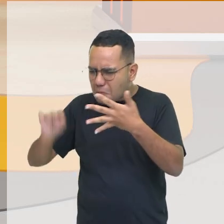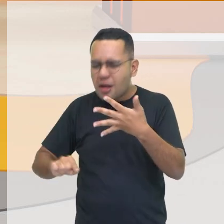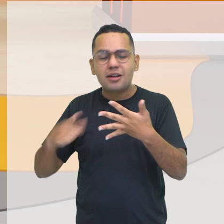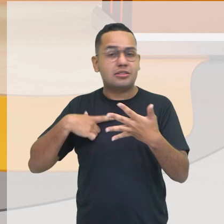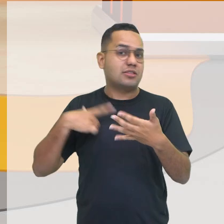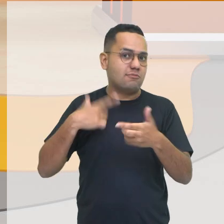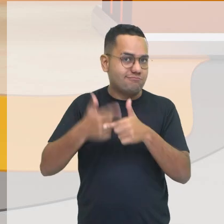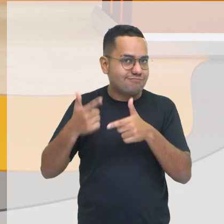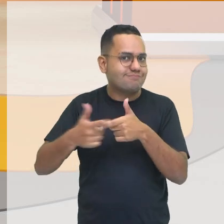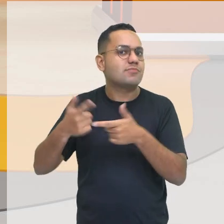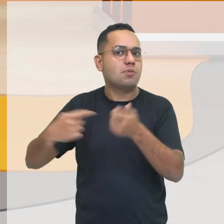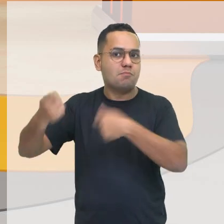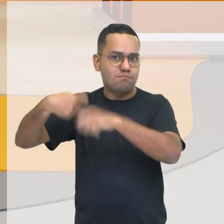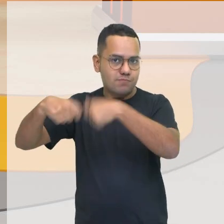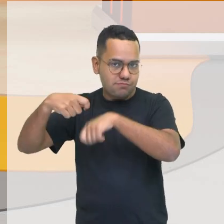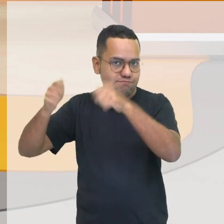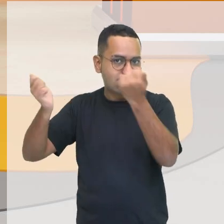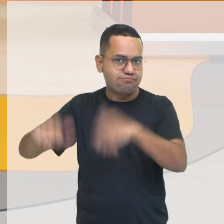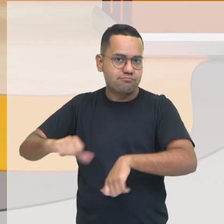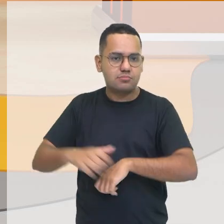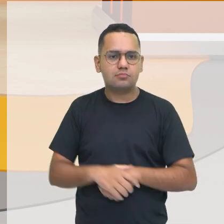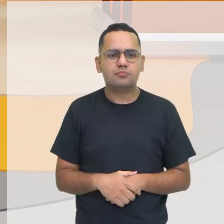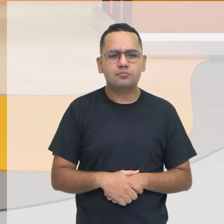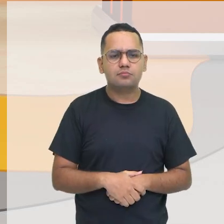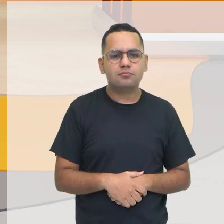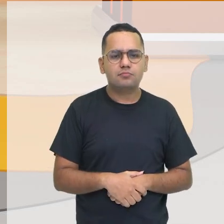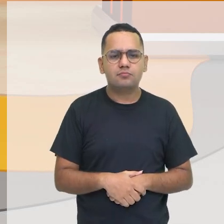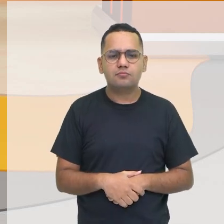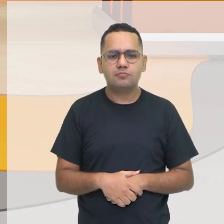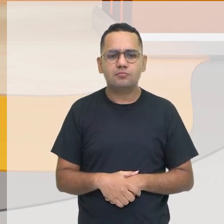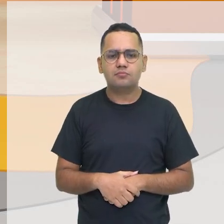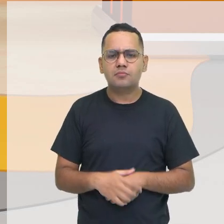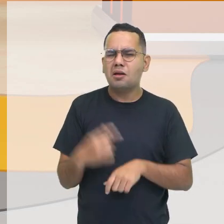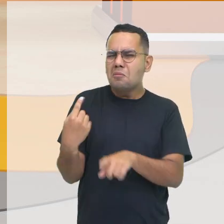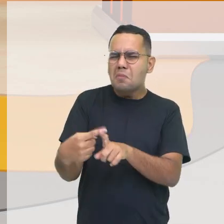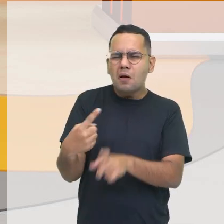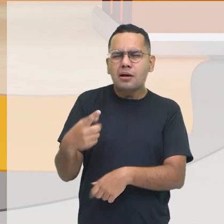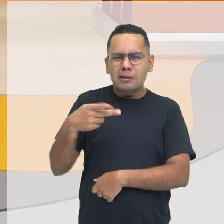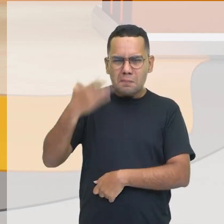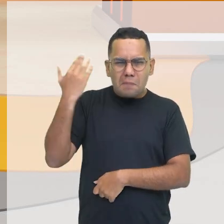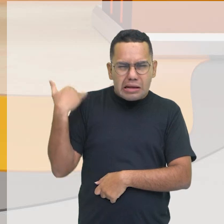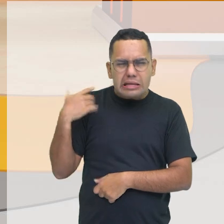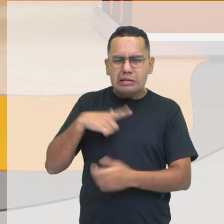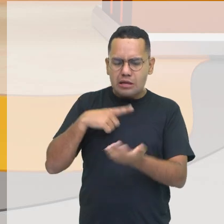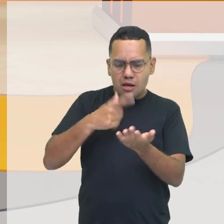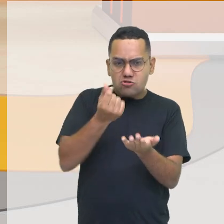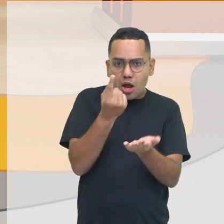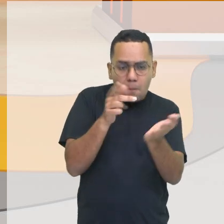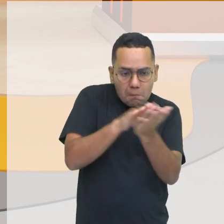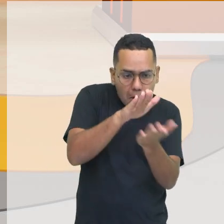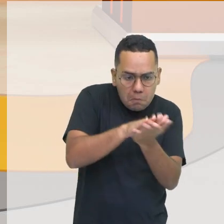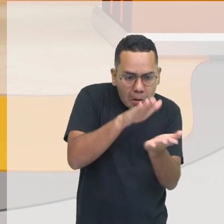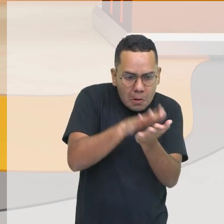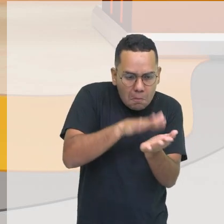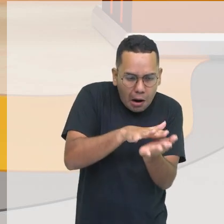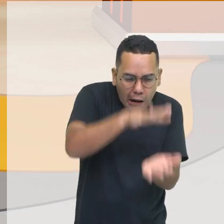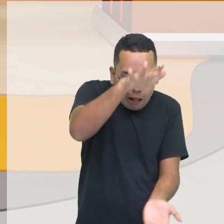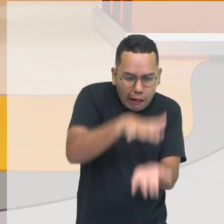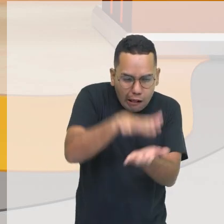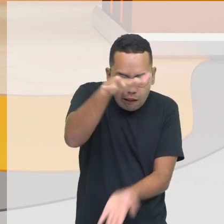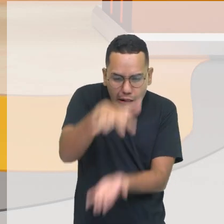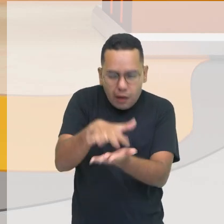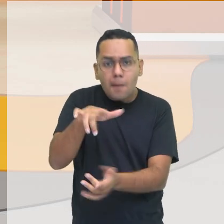numa crise econômica. Por quê? Por conta da emissão descontrolada de moeda, a